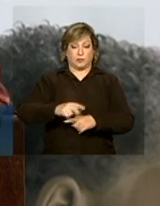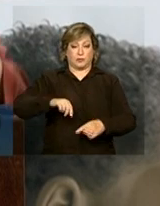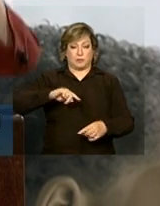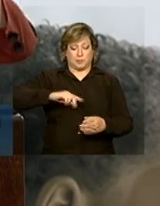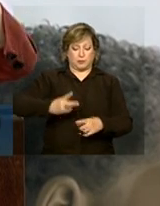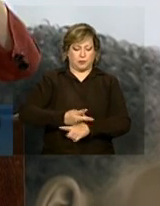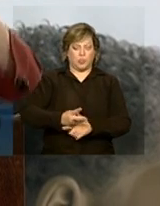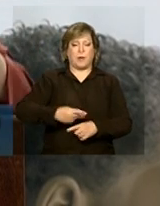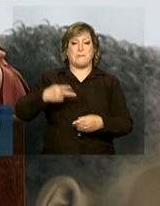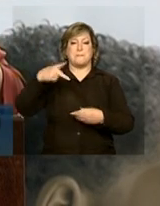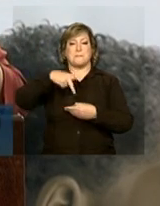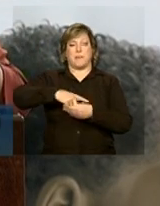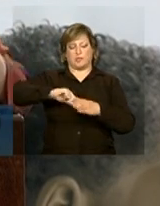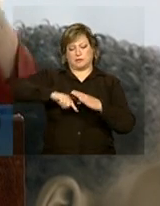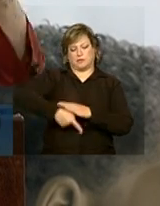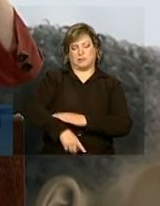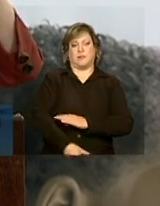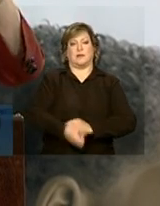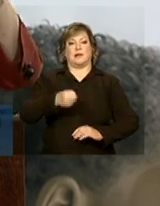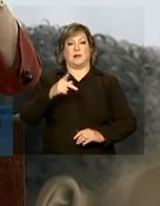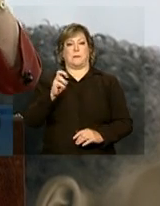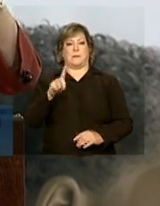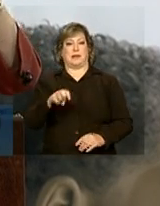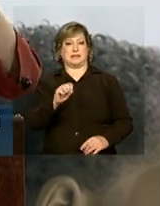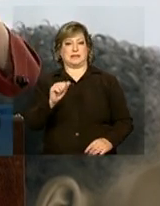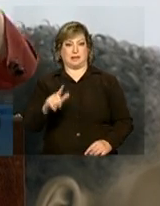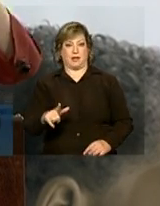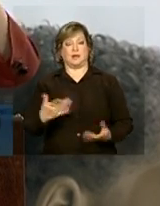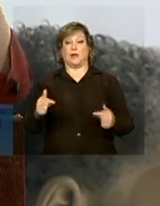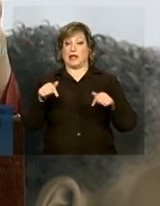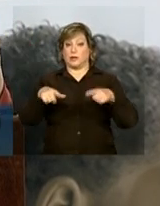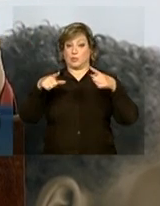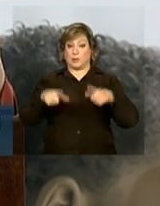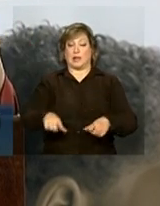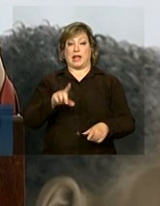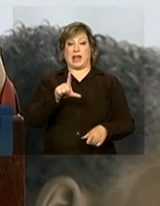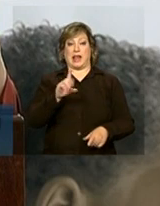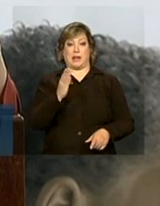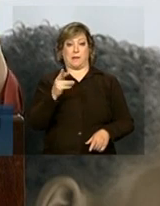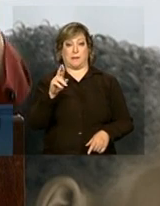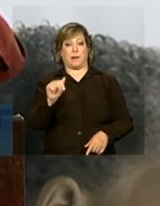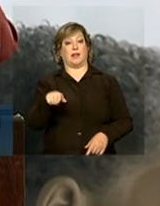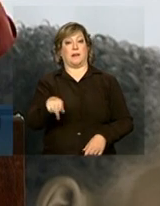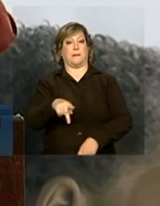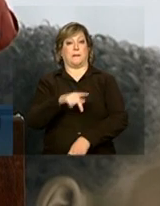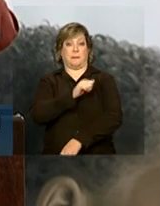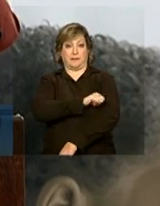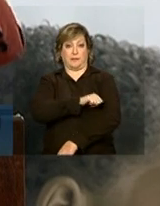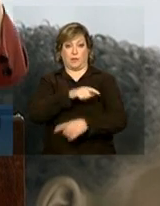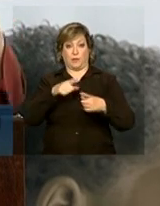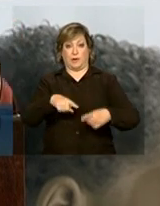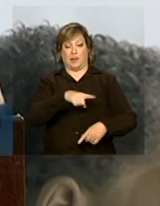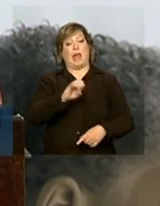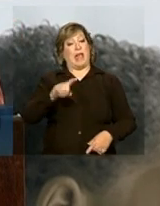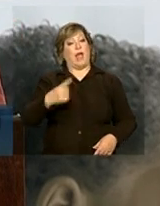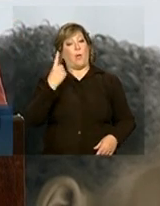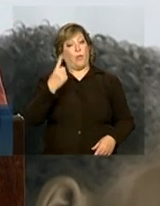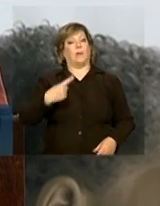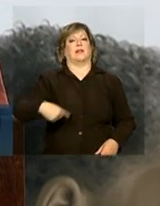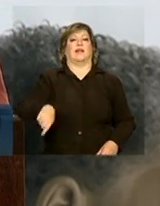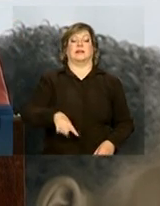E é sempre bom lembrar que esse campo de Libra é um dos Se a gente